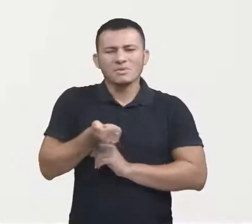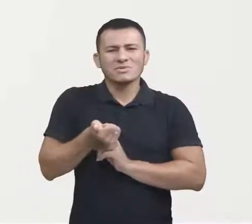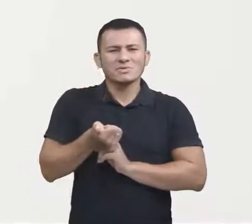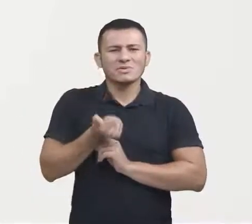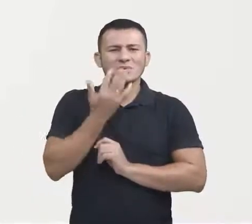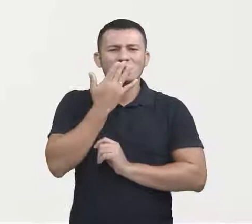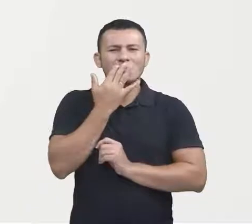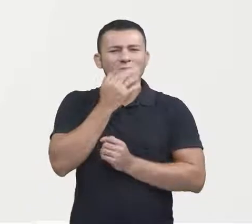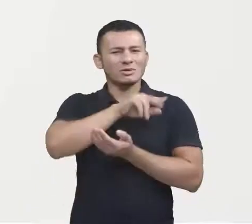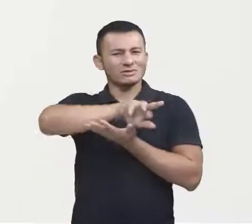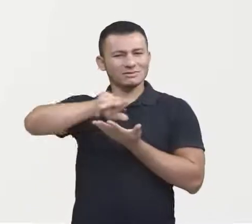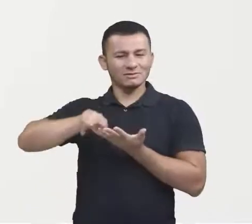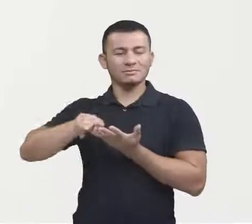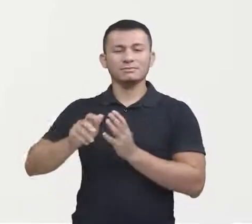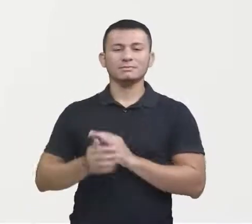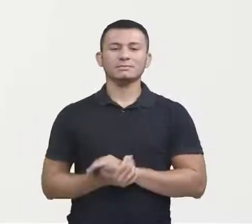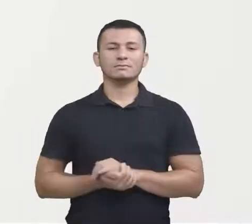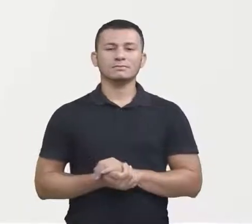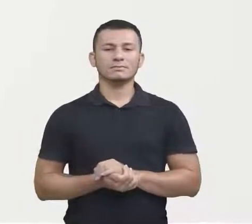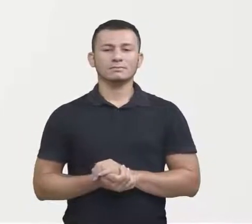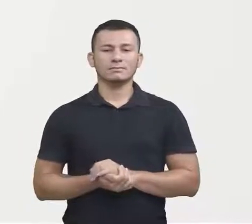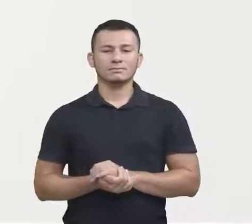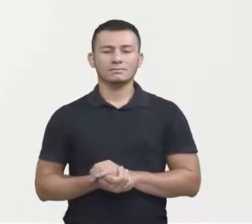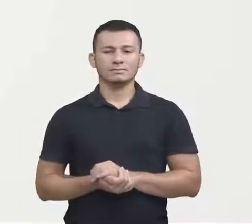colorida em Assis a